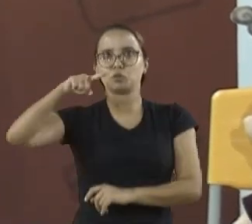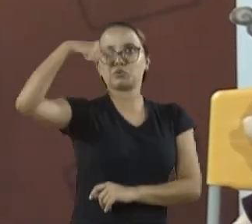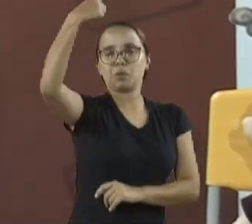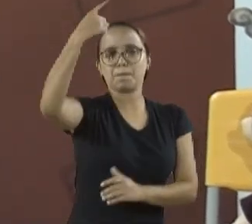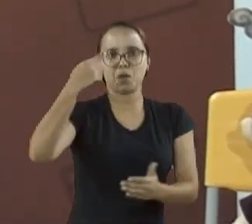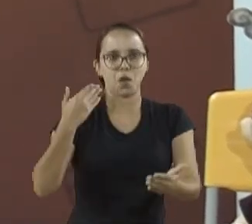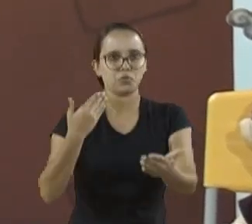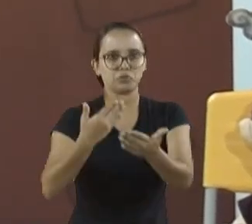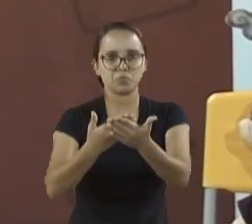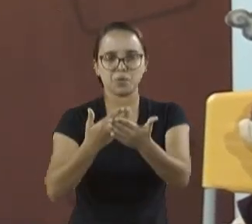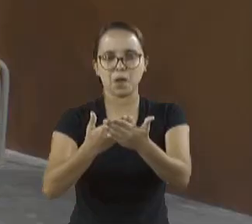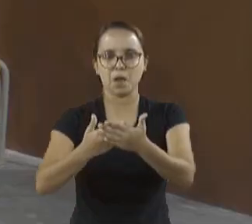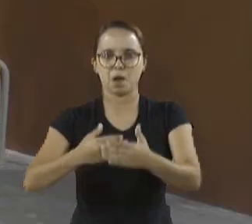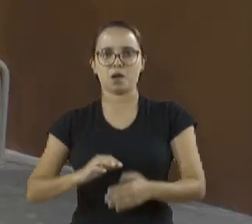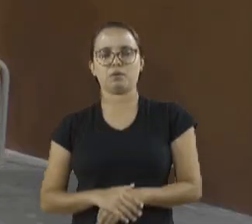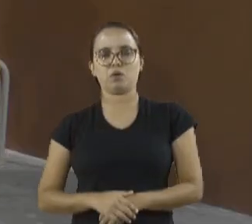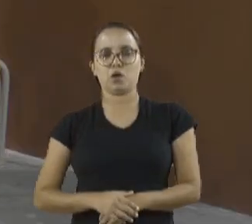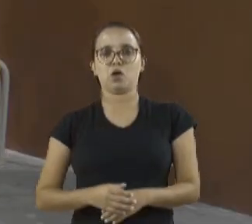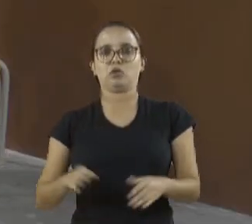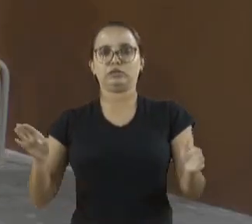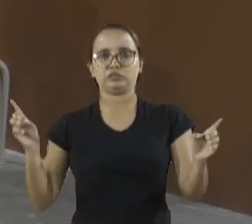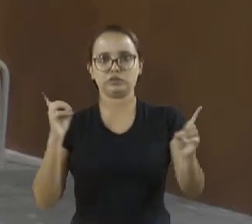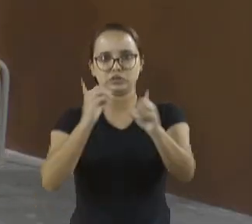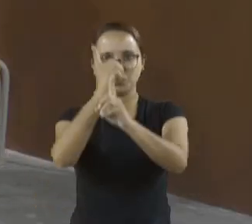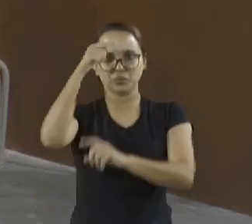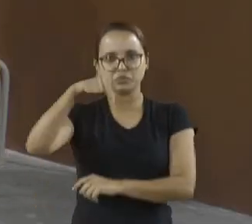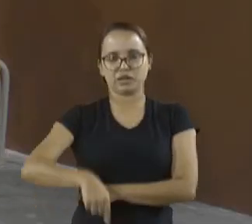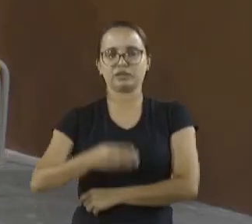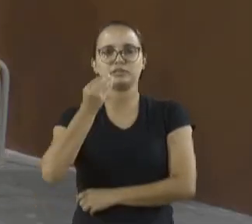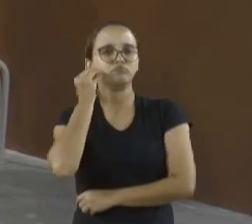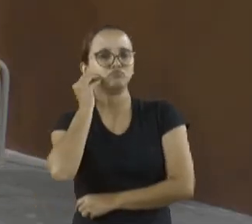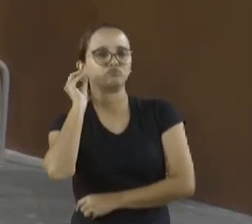próxima aula, estaremos aqui. Um beijo,